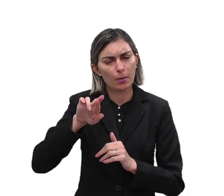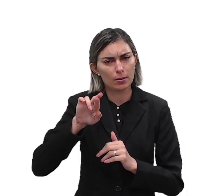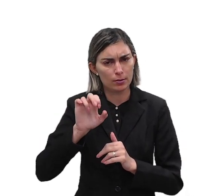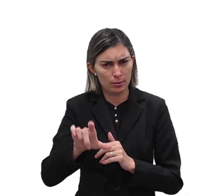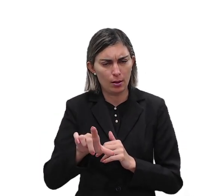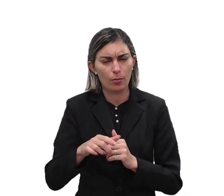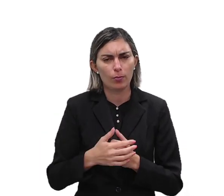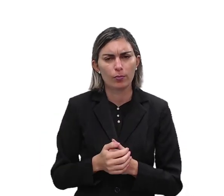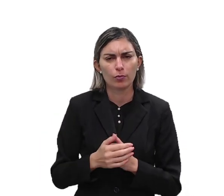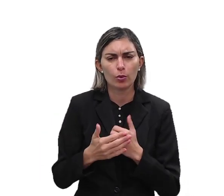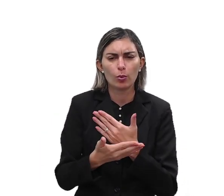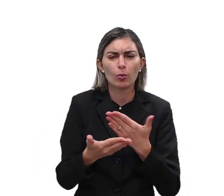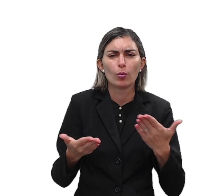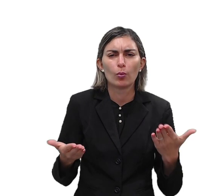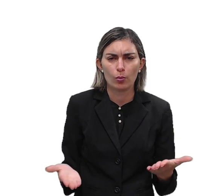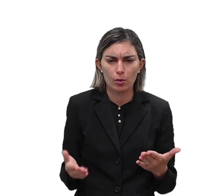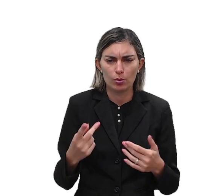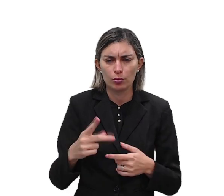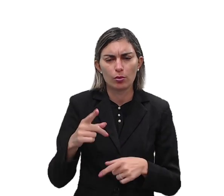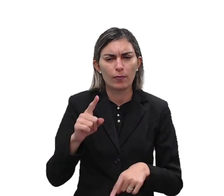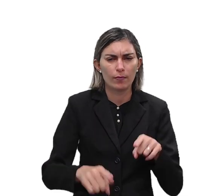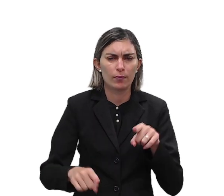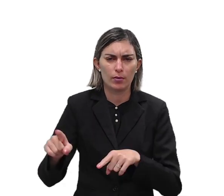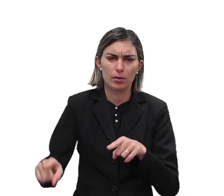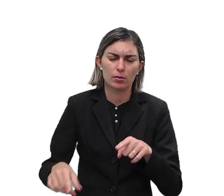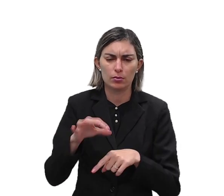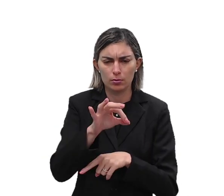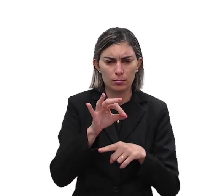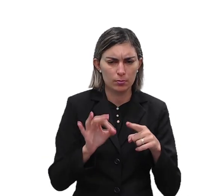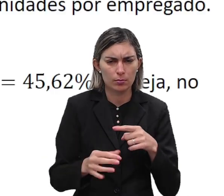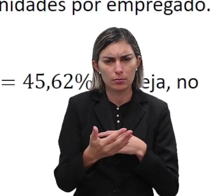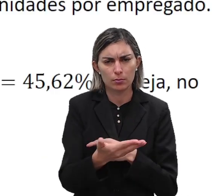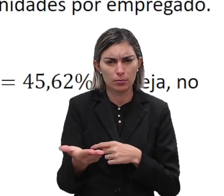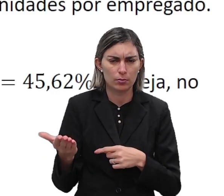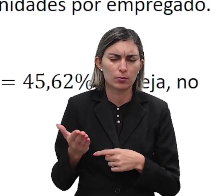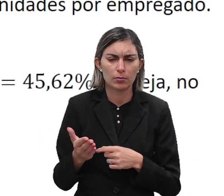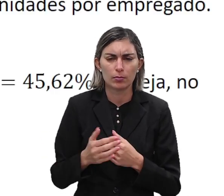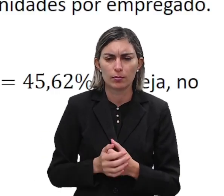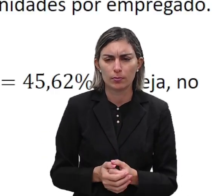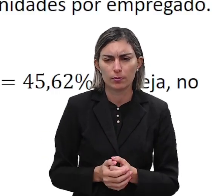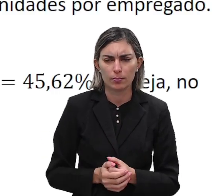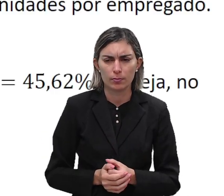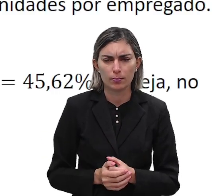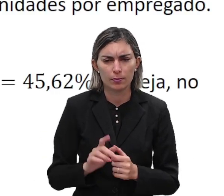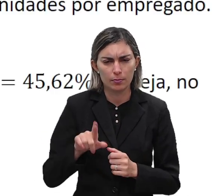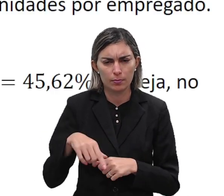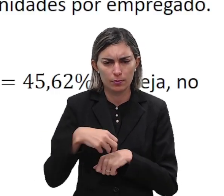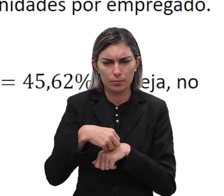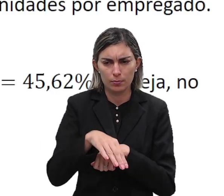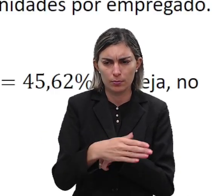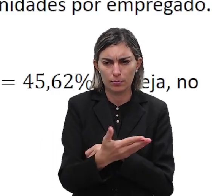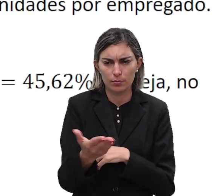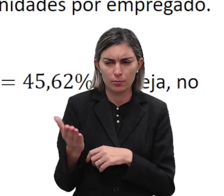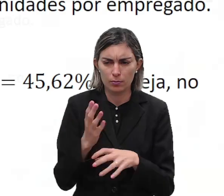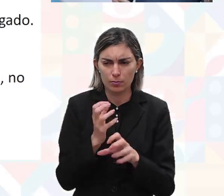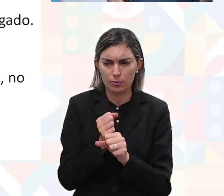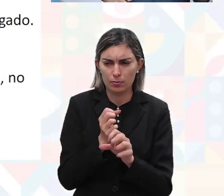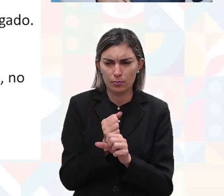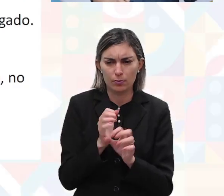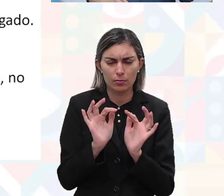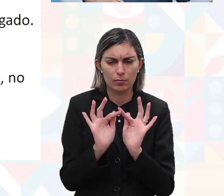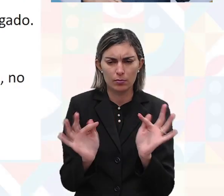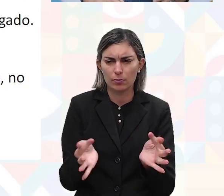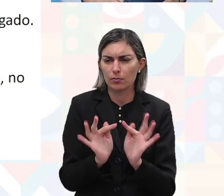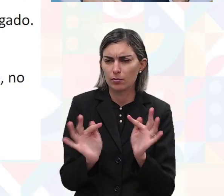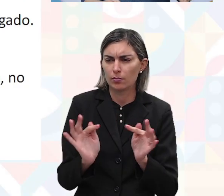obra? E qual foi a sua variação percentual entre esses dois períodos? E aí eu trouxe para vocês aqui um cálculo bem simples.